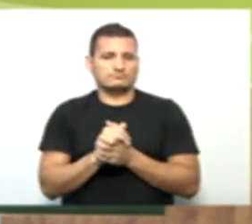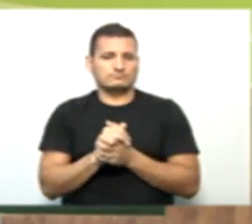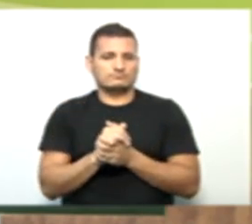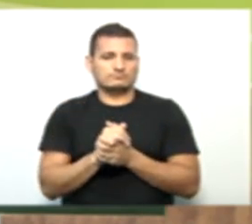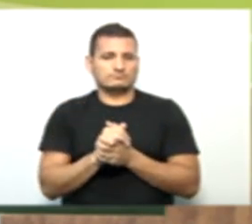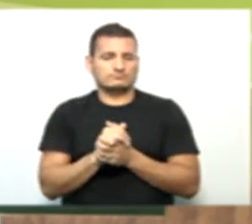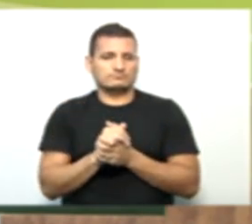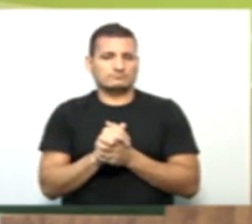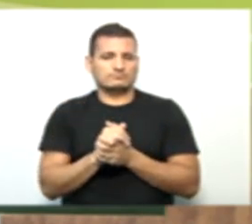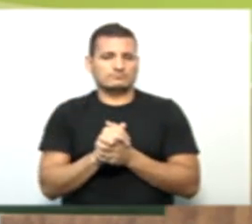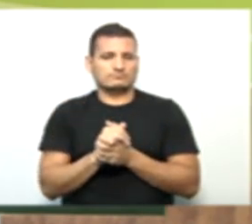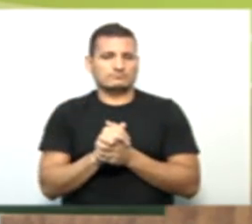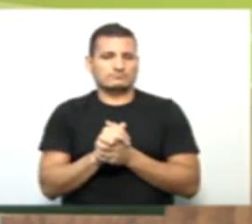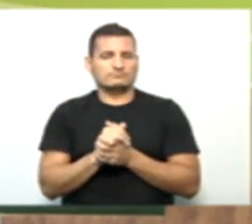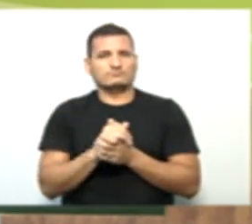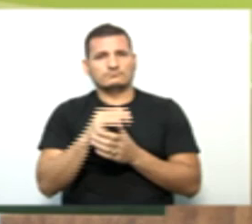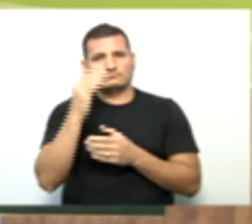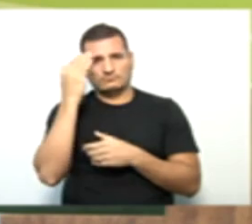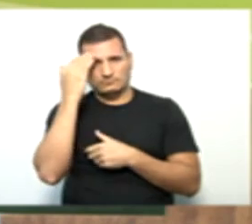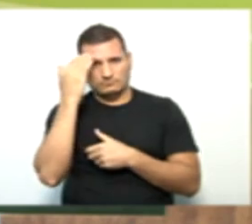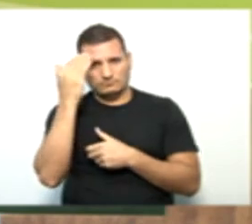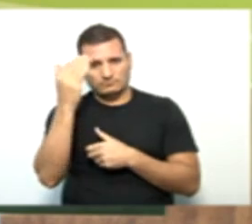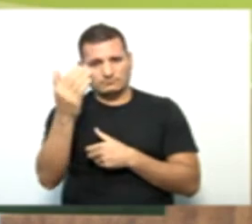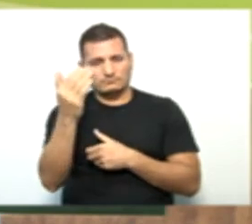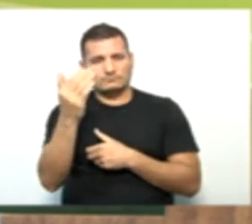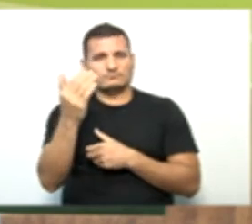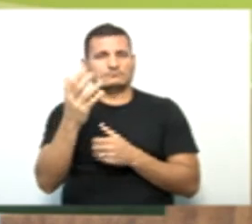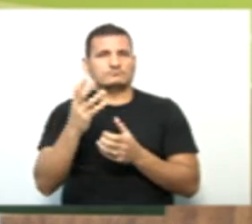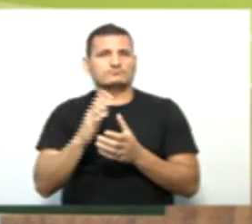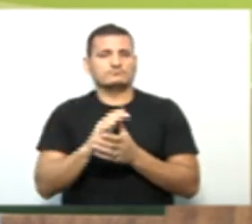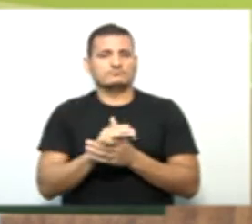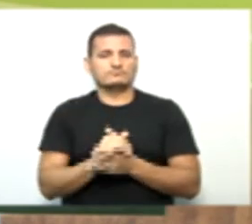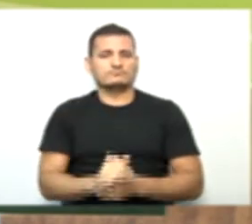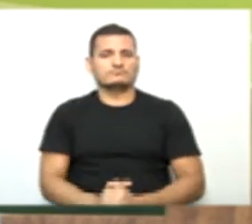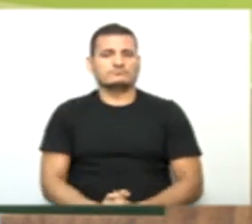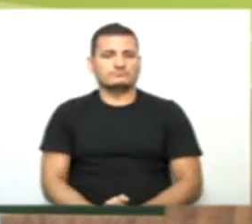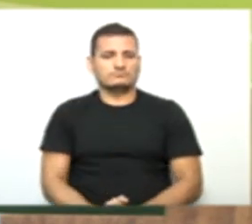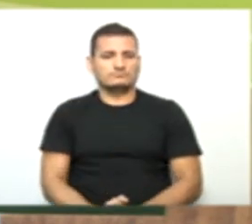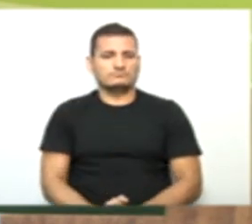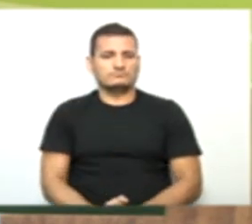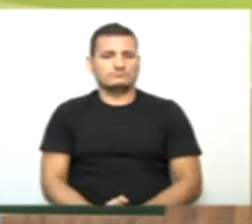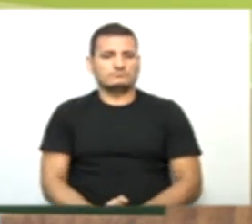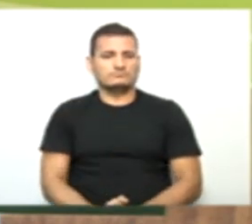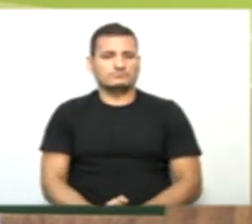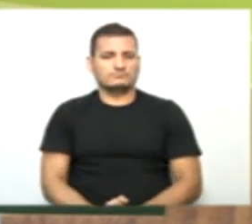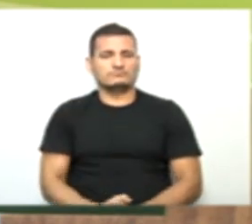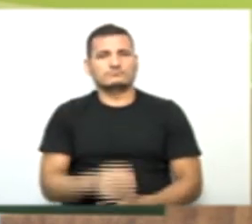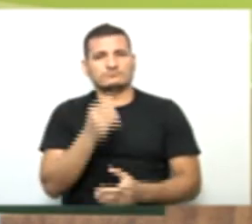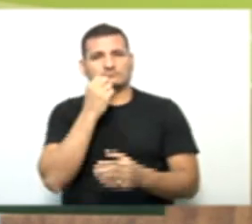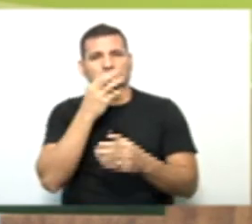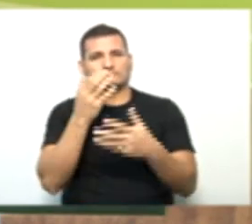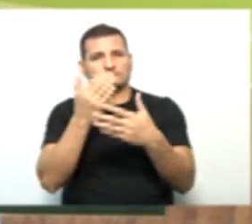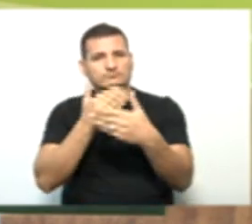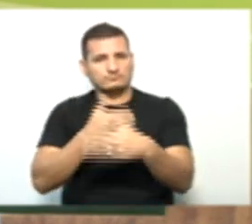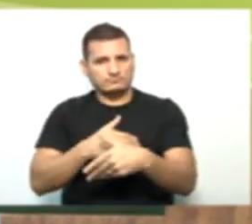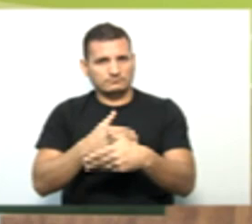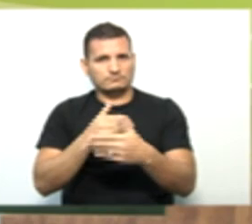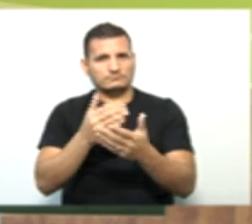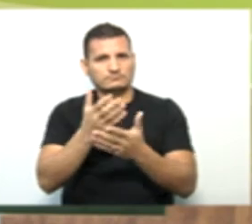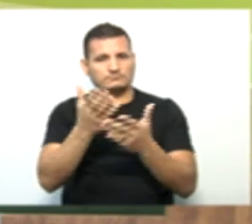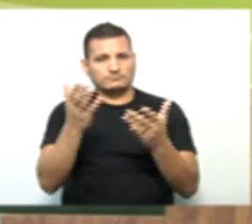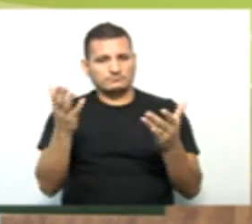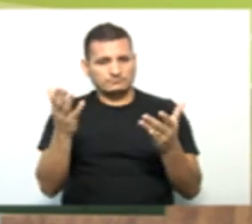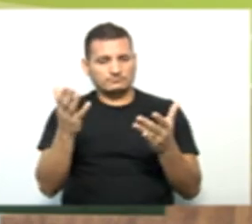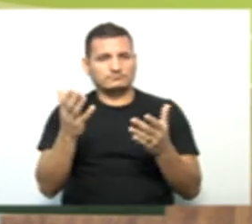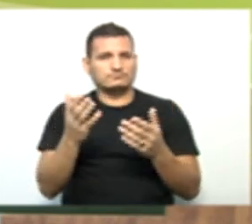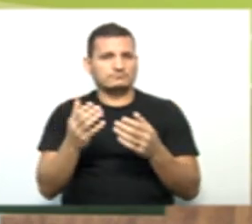isso, né? Muito certo. Obrigado pela participação. E boa prova para vocês, que vocês vão